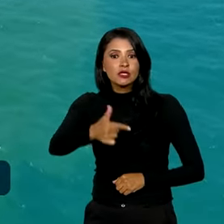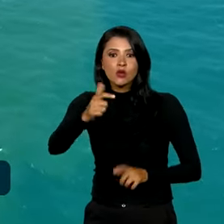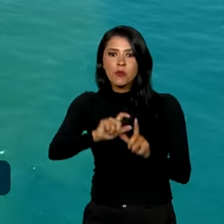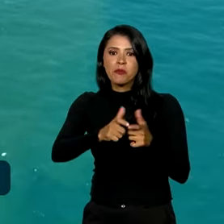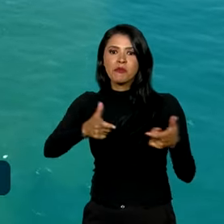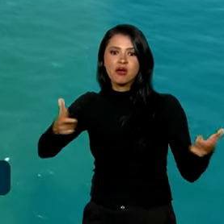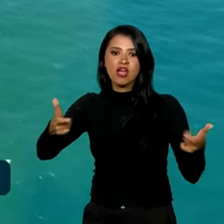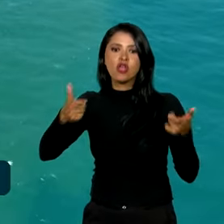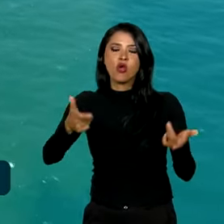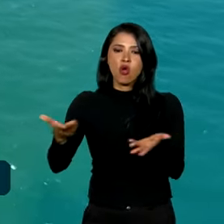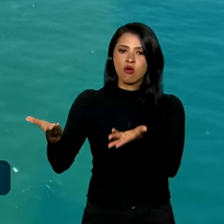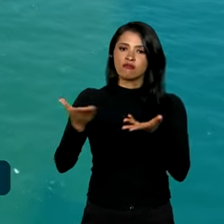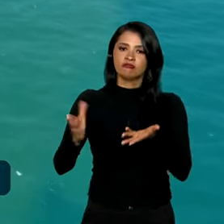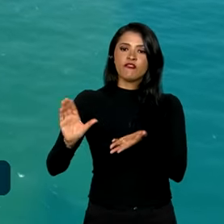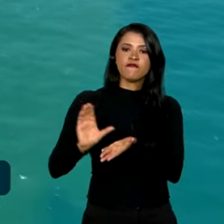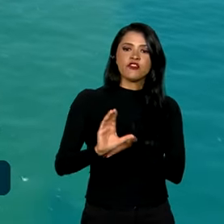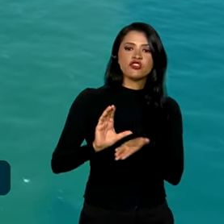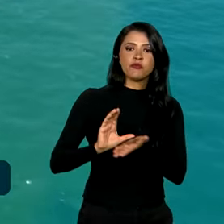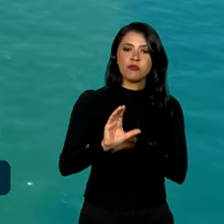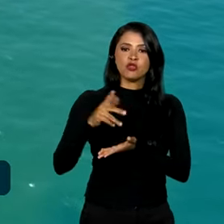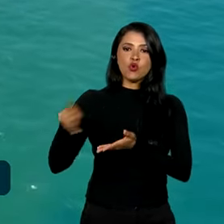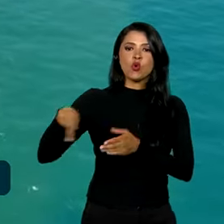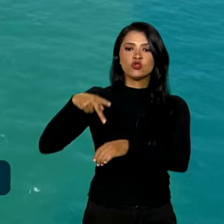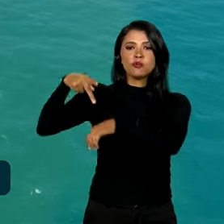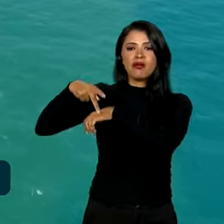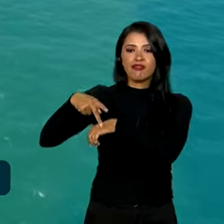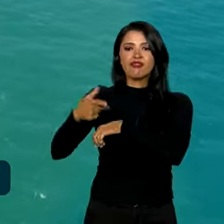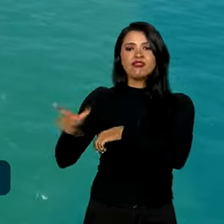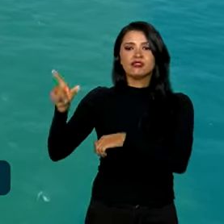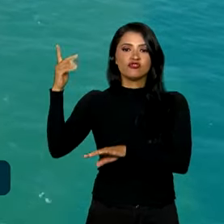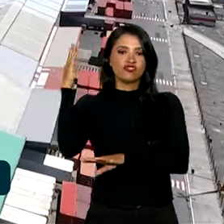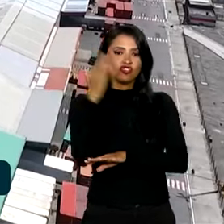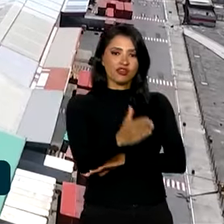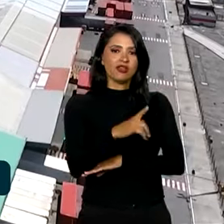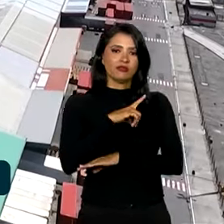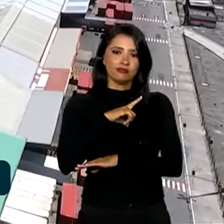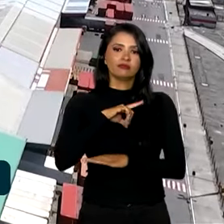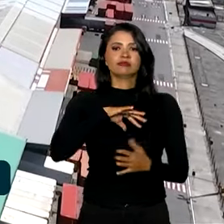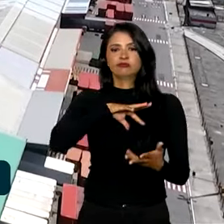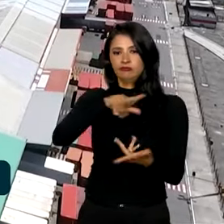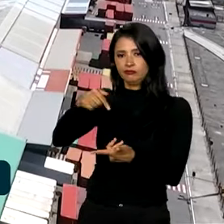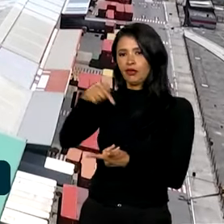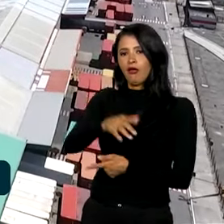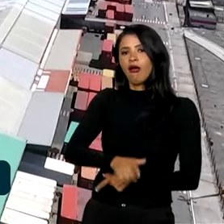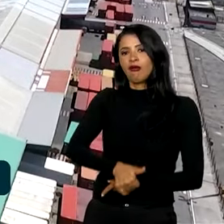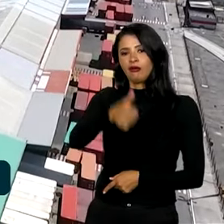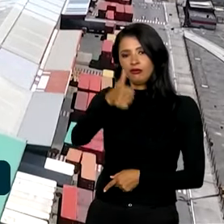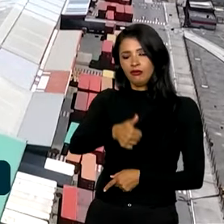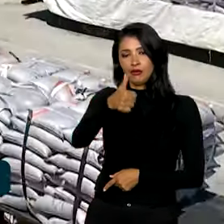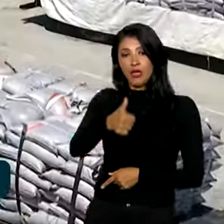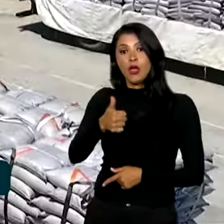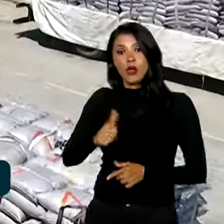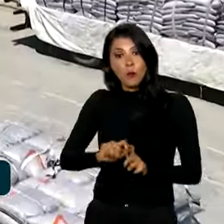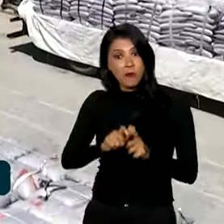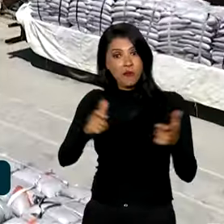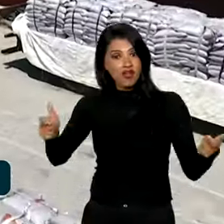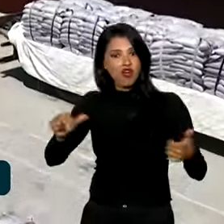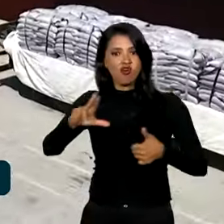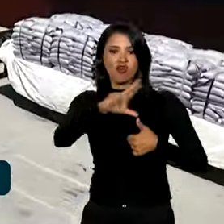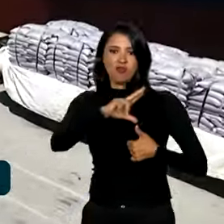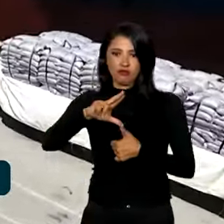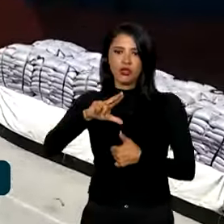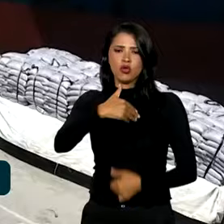maior receptor de investimentos estrangeiros diretos no mundo e o maior da América Latina. E o